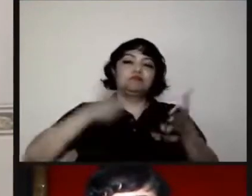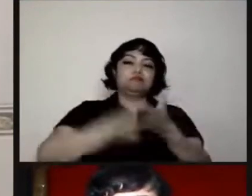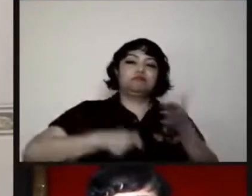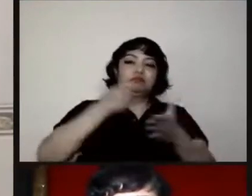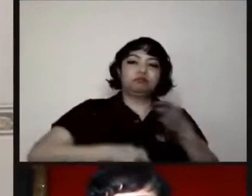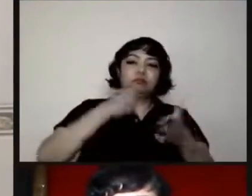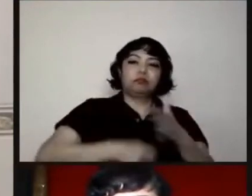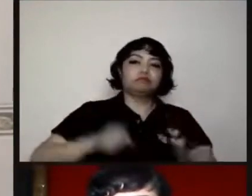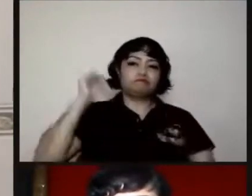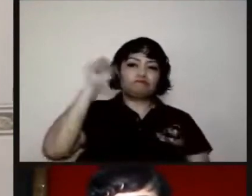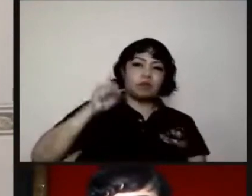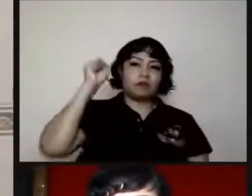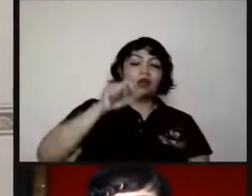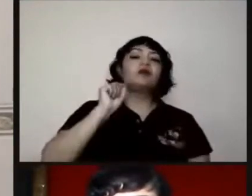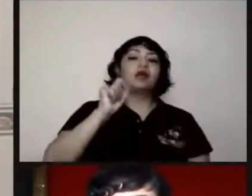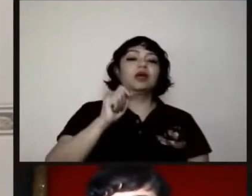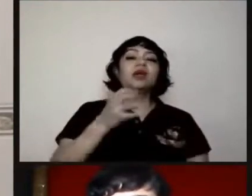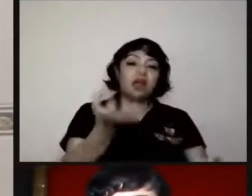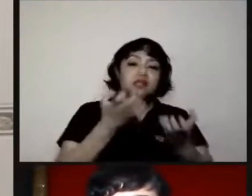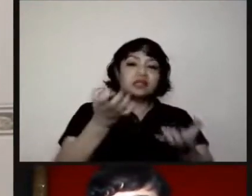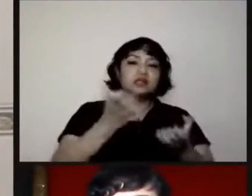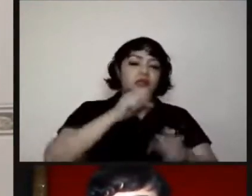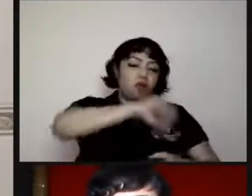para lutar a favor da independência, porque...